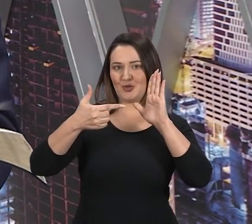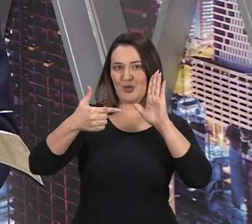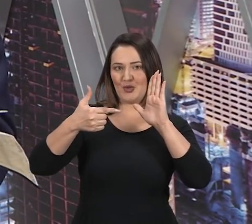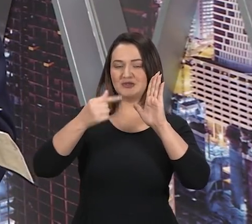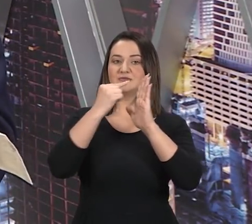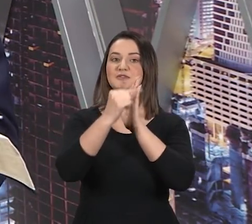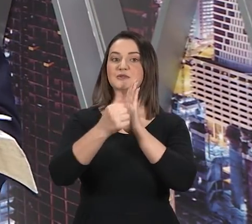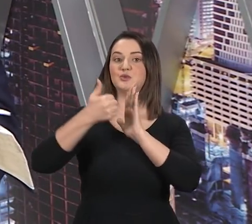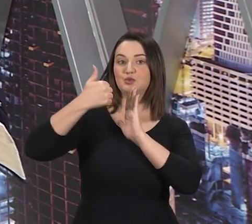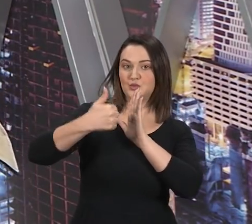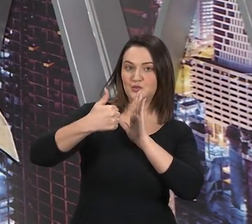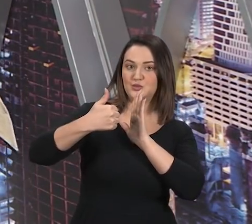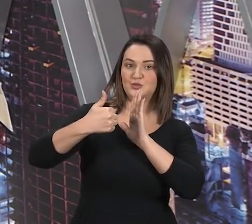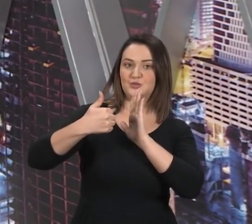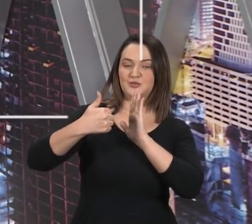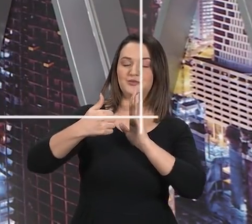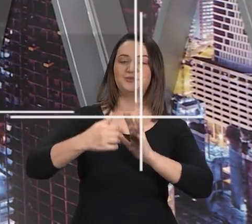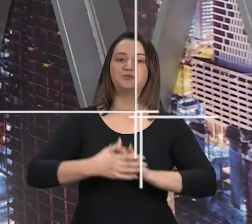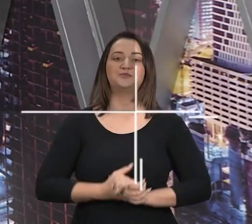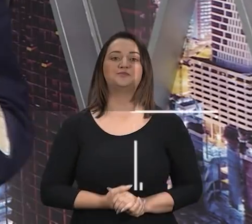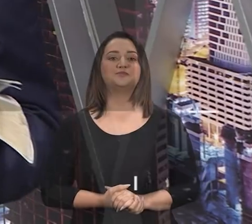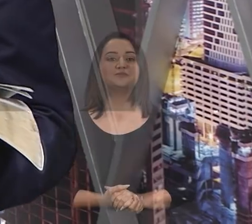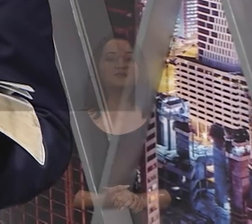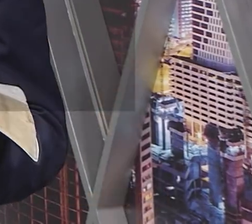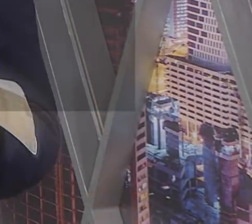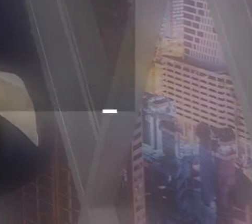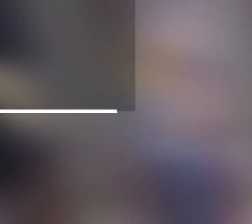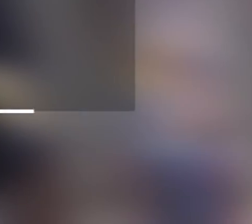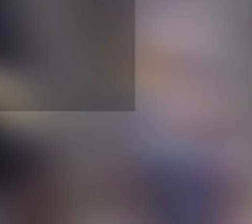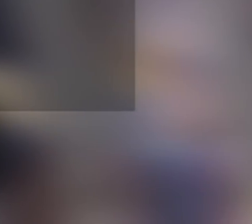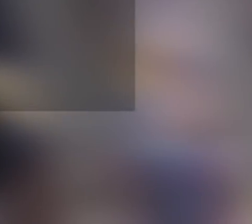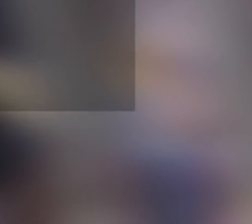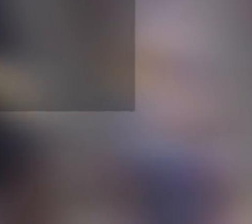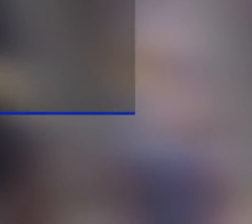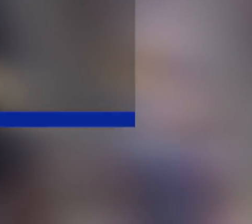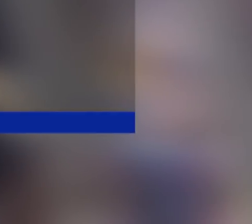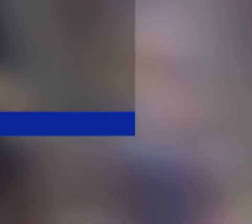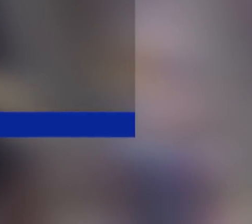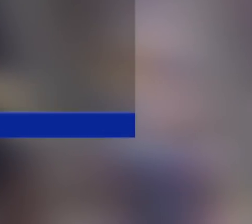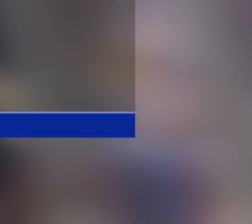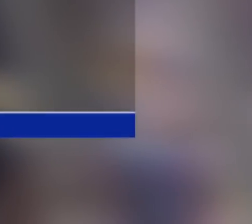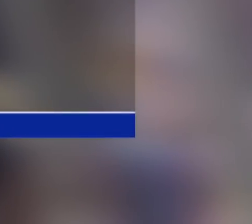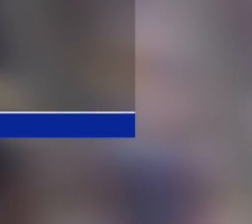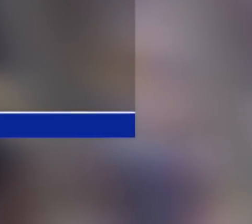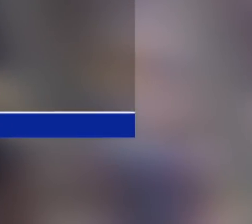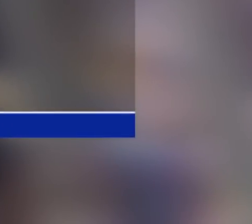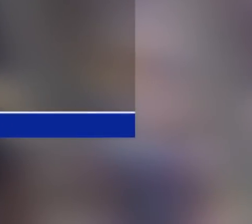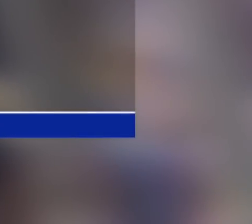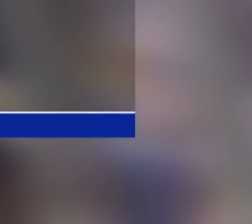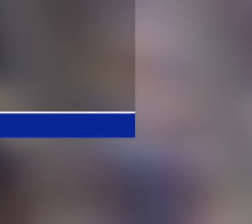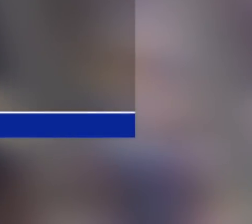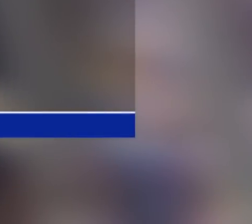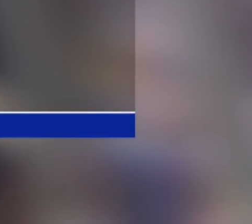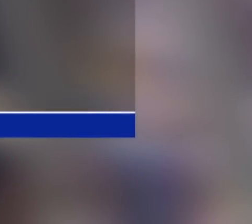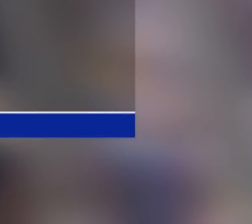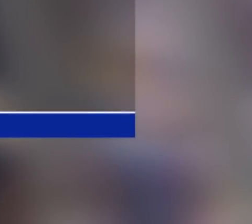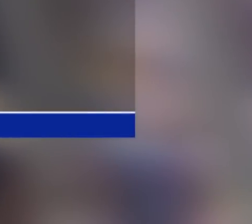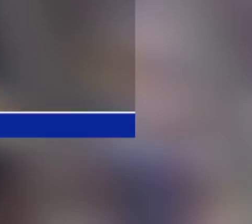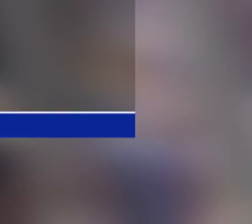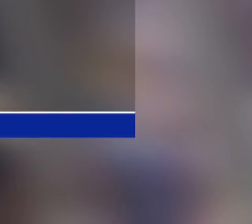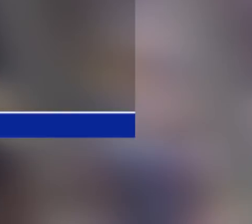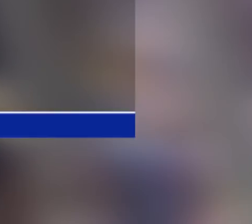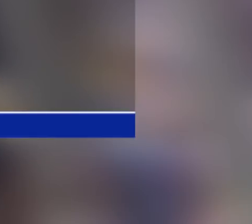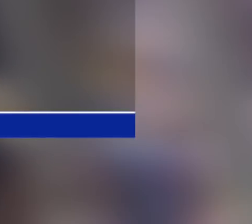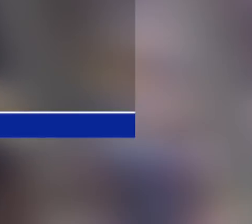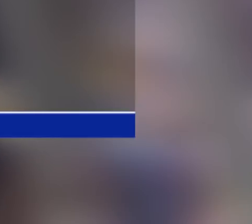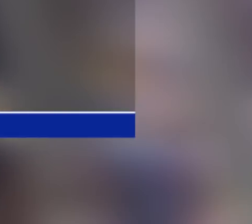versículo número 1. Apocalipse 12, 1. Fala assim, ó: viu-se grande sinal no céu, a saber, uma mulher vestida do